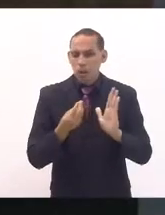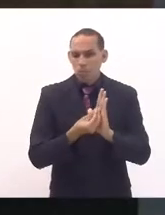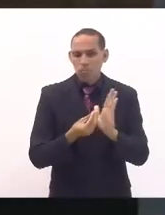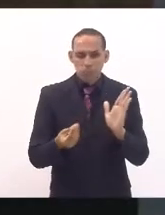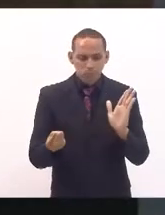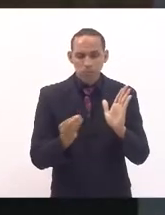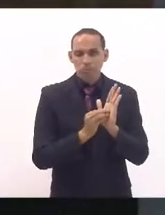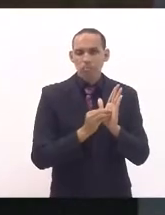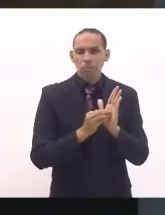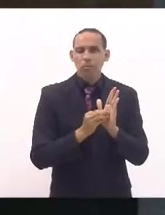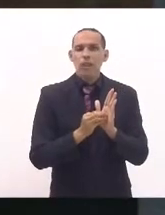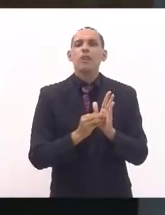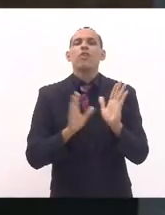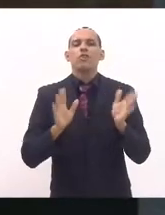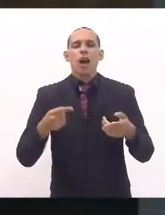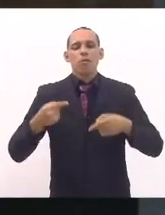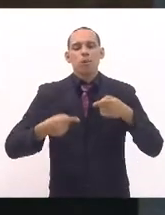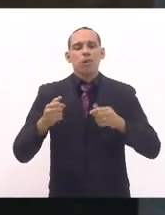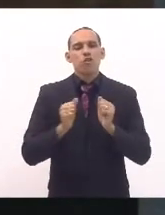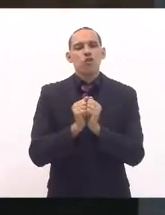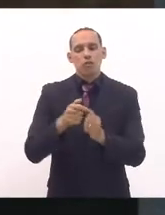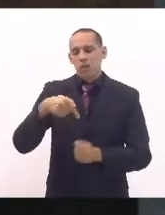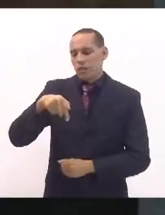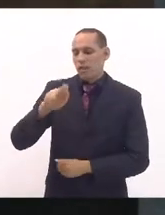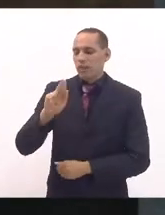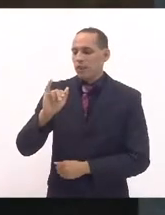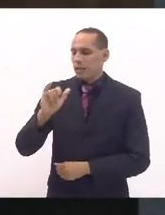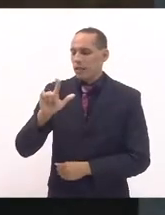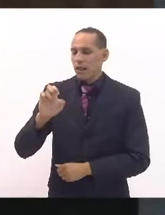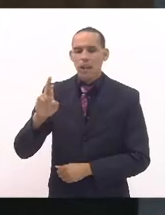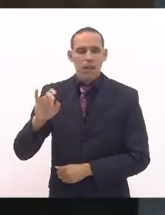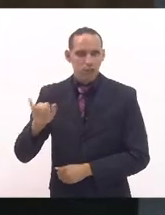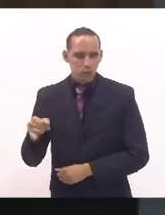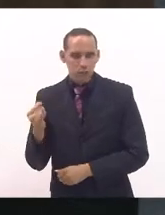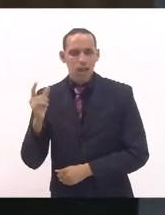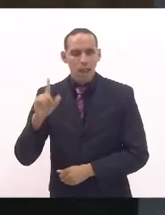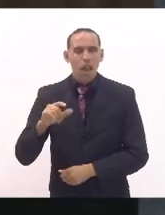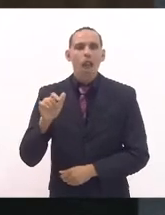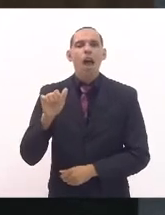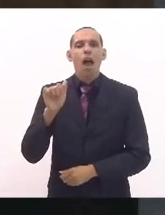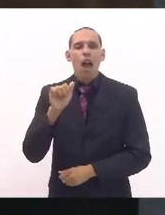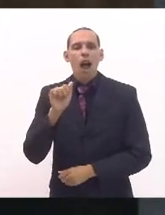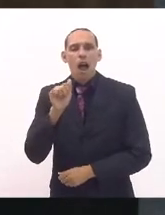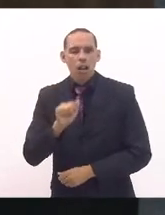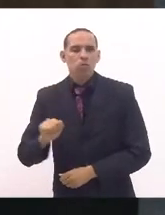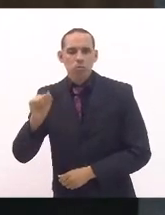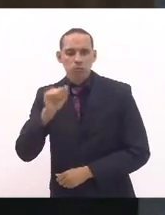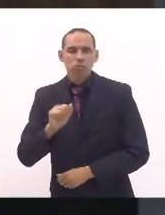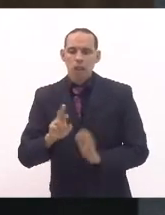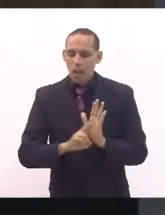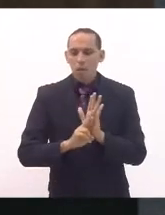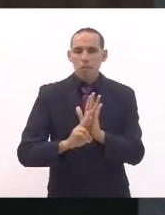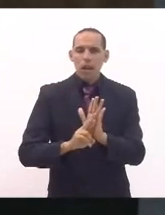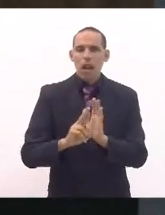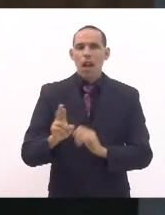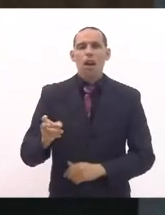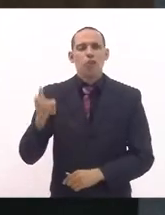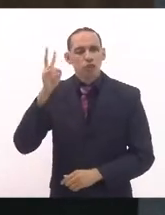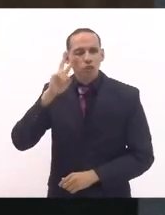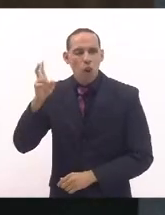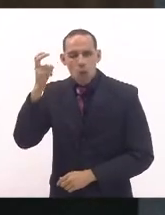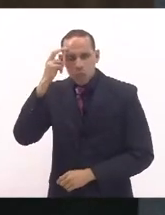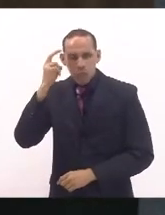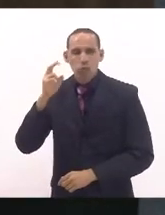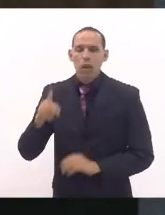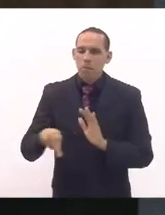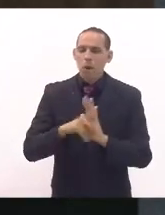todos discutidos com a Quilerj, que é a associação representativa de toda a manutenção aí da nossa história e da nossa cultura